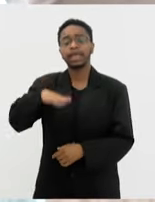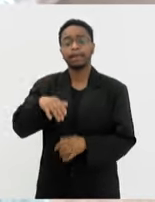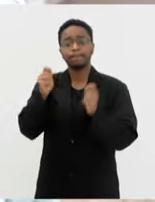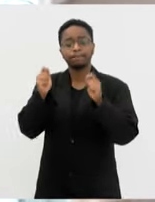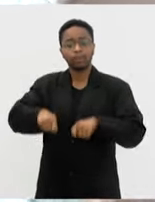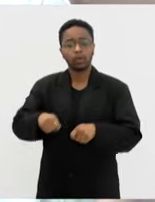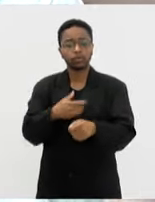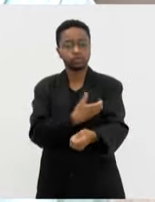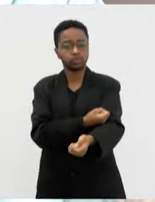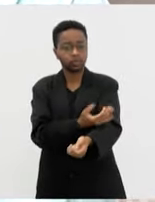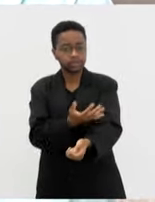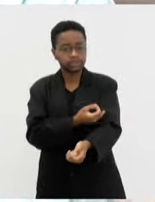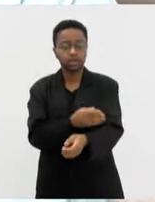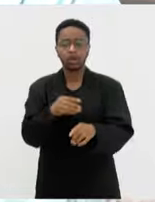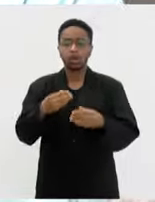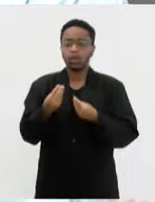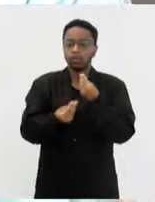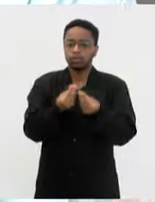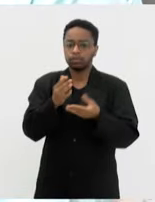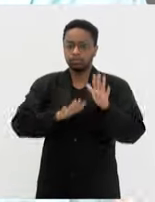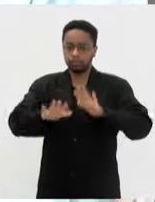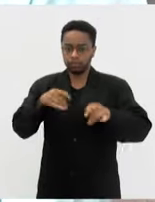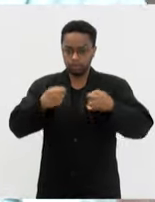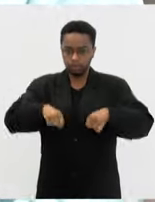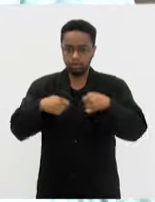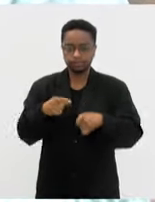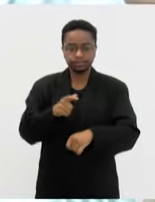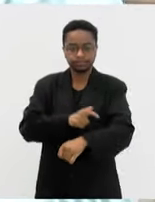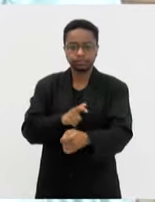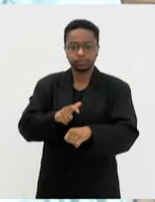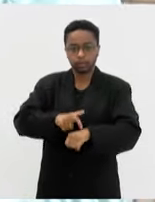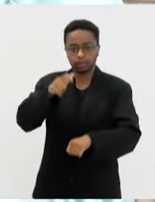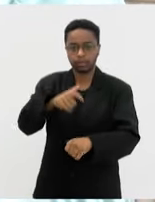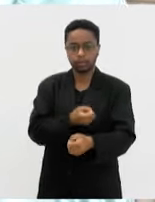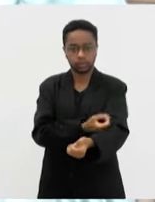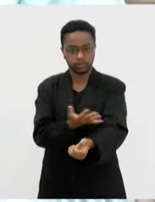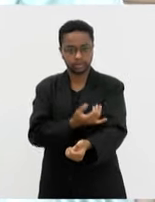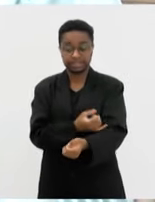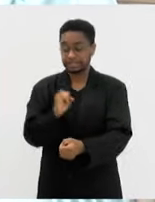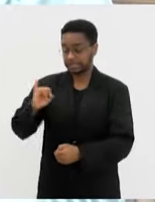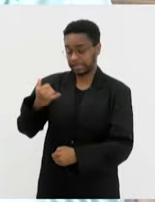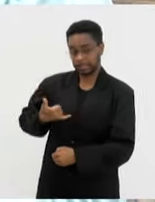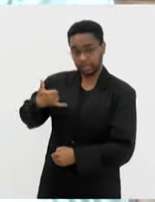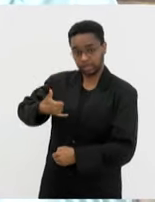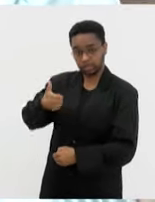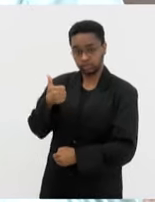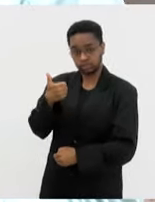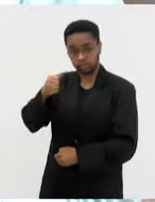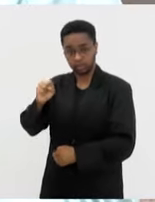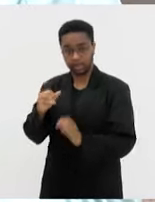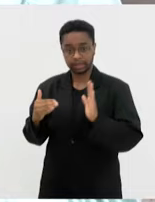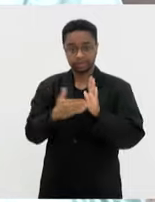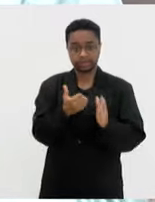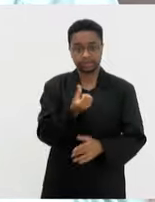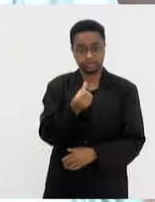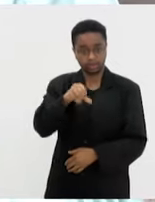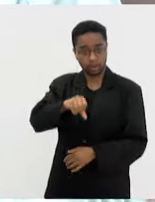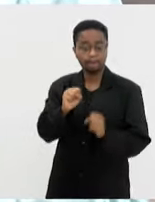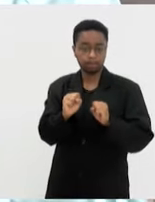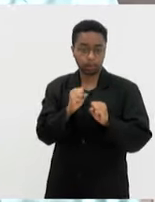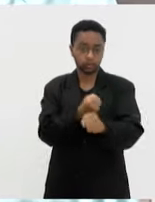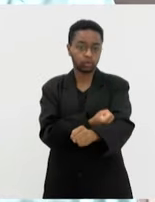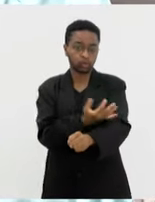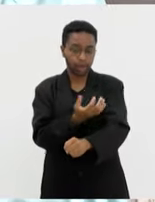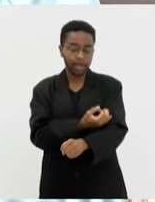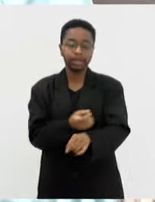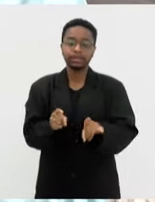cuidados necessários para poder doar sangue também? Olha, qualquer pessoa entre 18 e 69 anos é um doador de sangue potencial, precisa estar